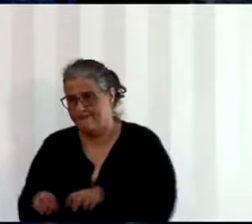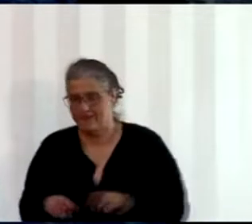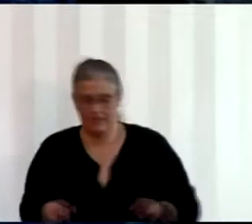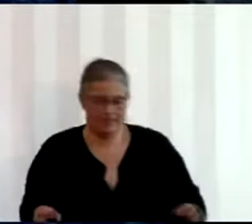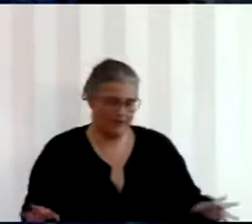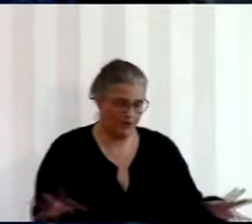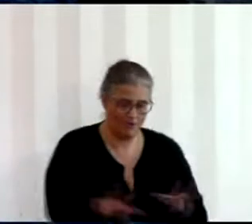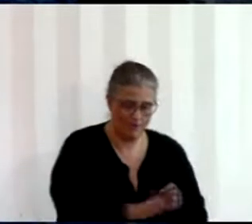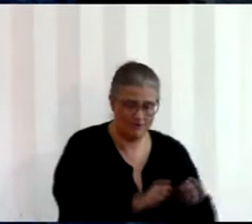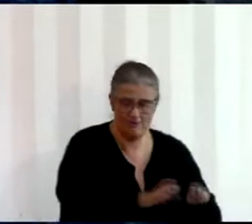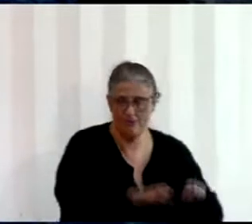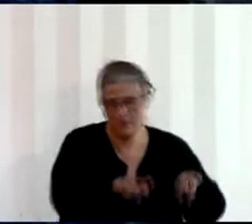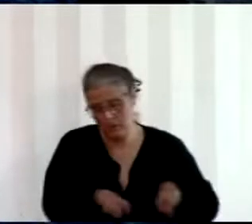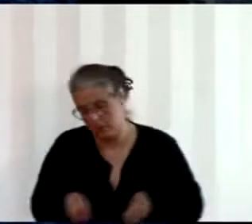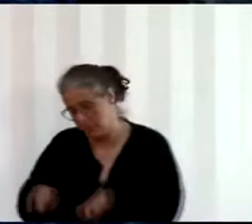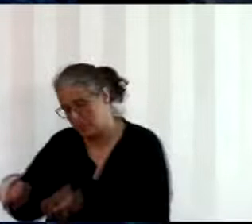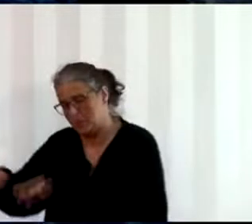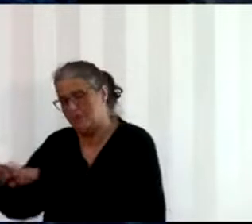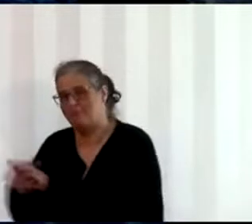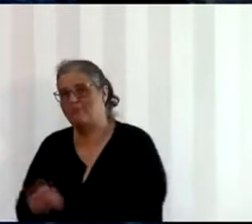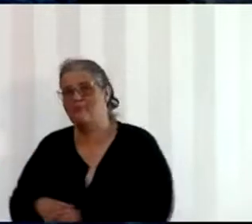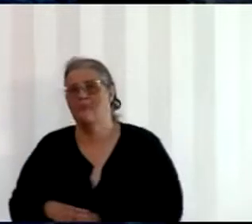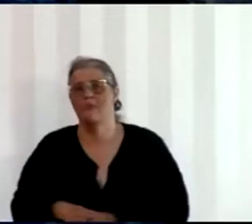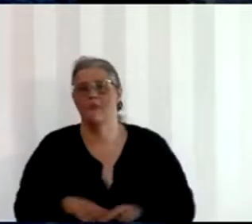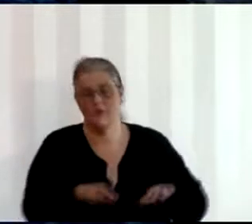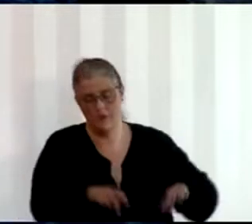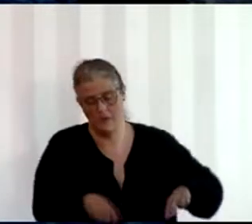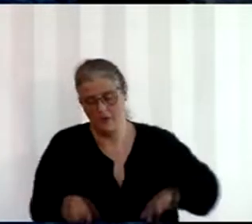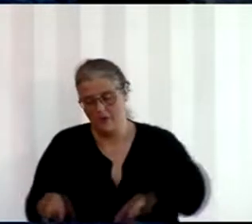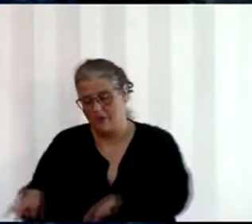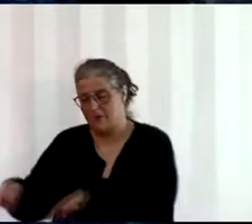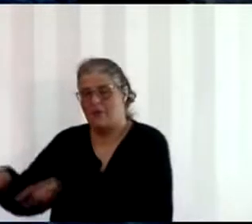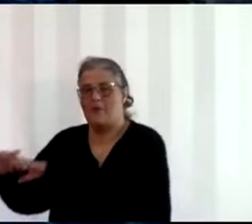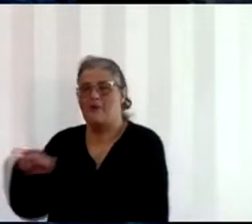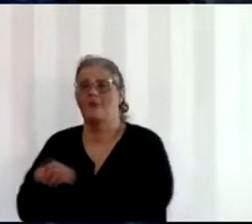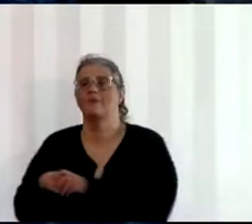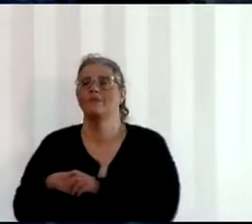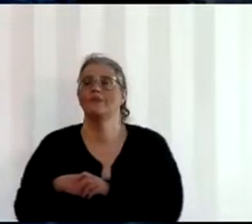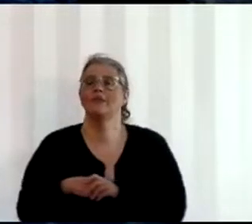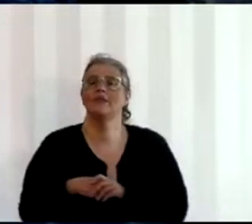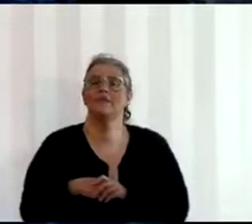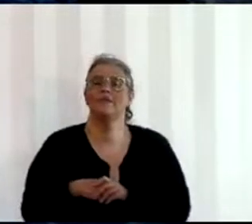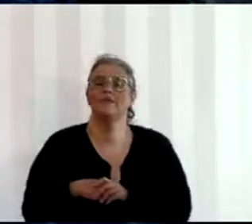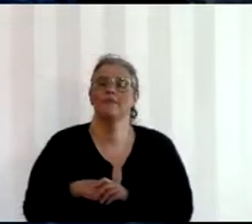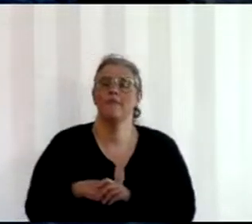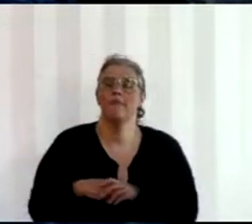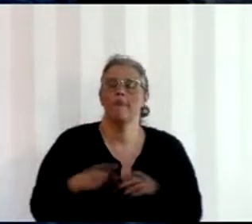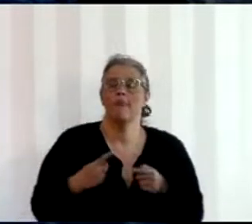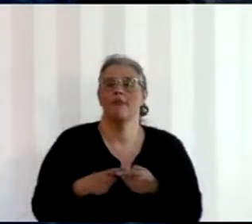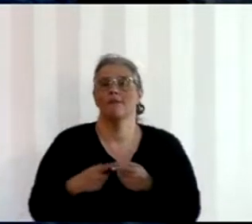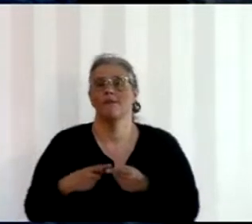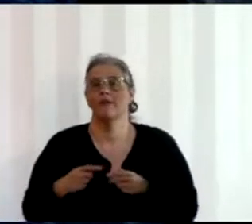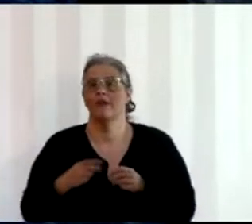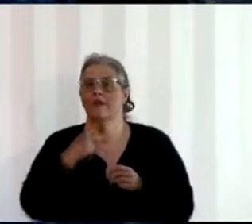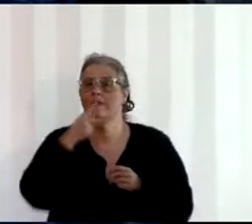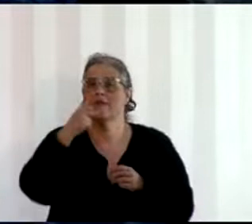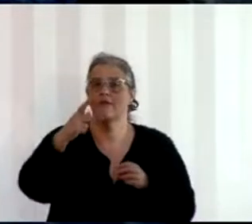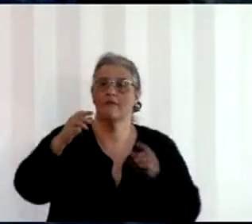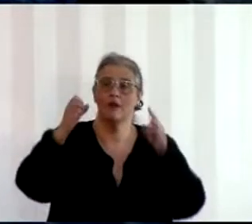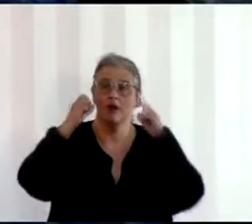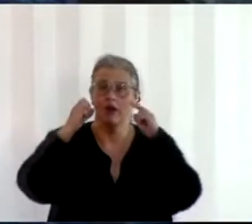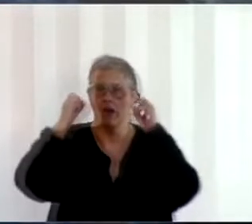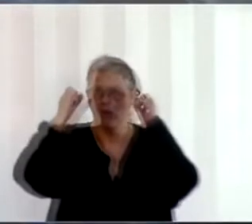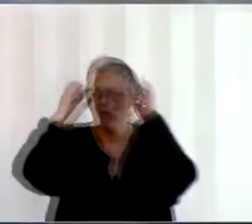dever para com o Senhor, segundo a ordem do Senhor, por intermédio de Moisés.